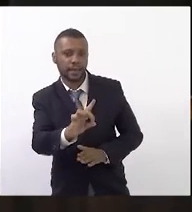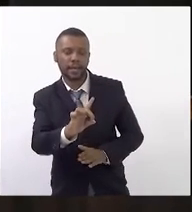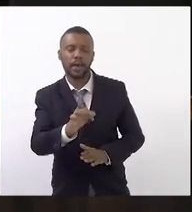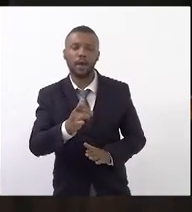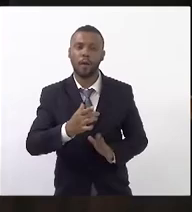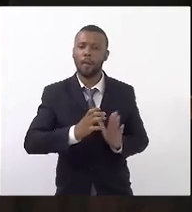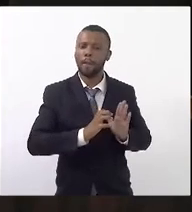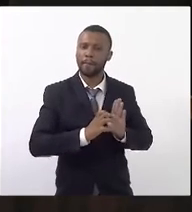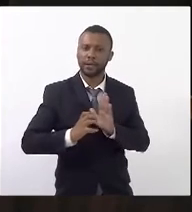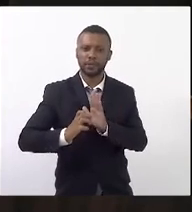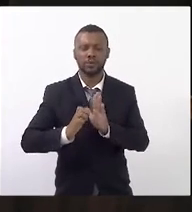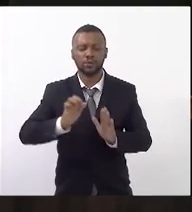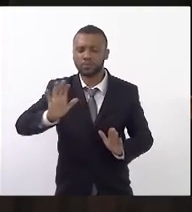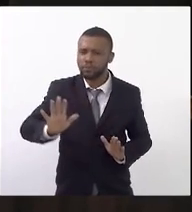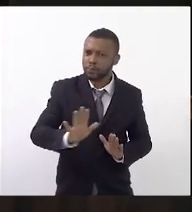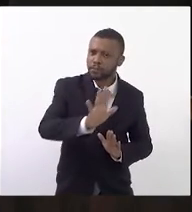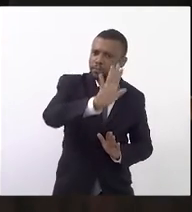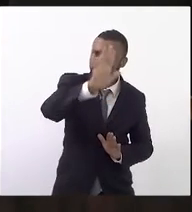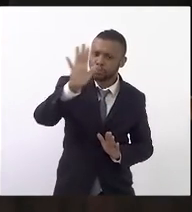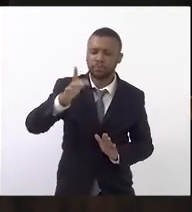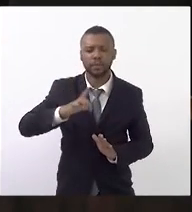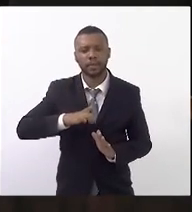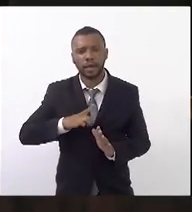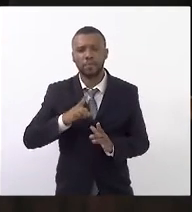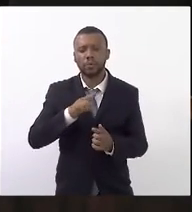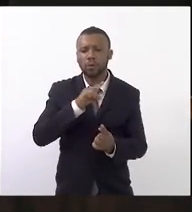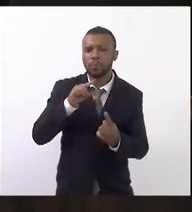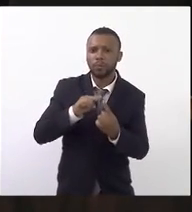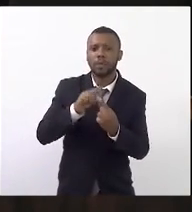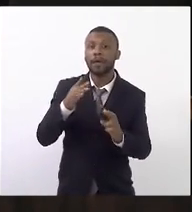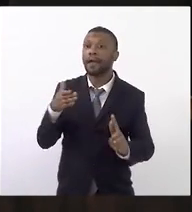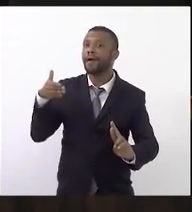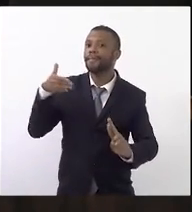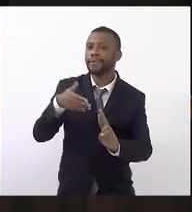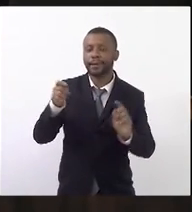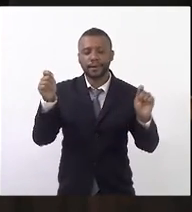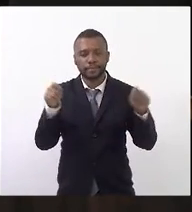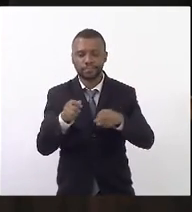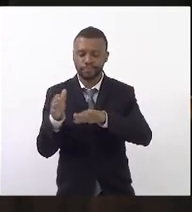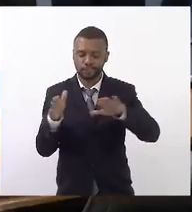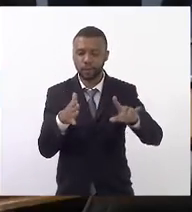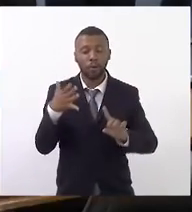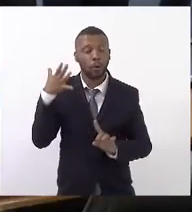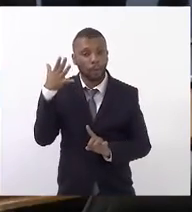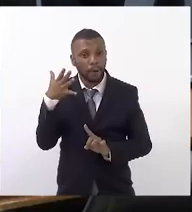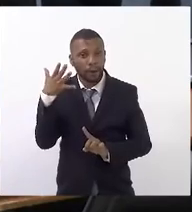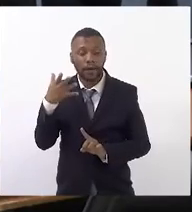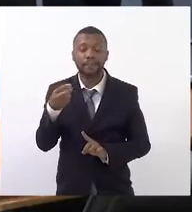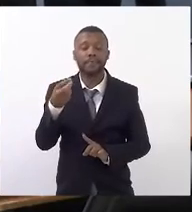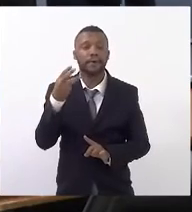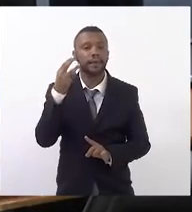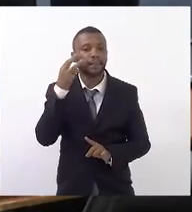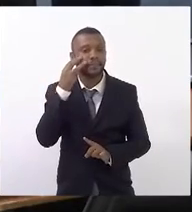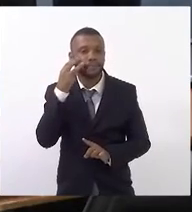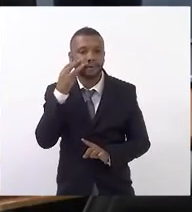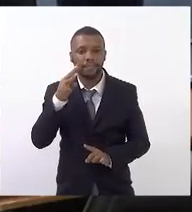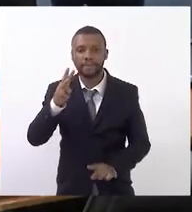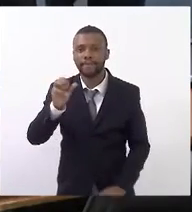um partido nacional, um partido de muita expectativa e referência. Com a palavra, deputado Valdec. Presidente,